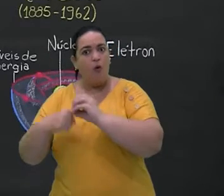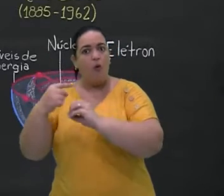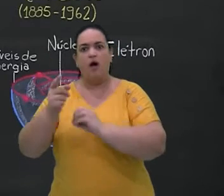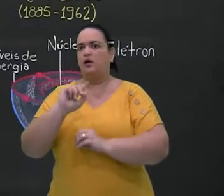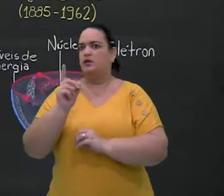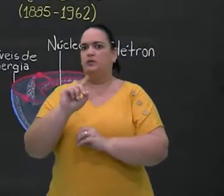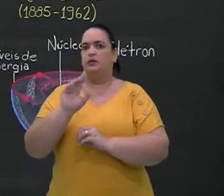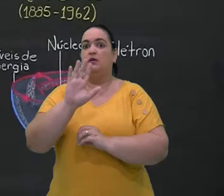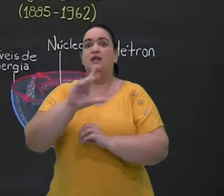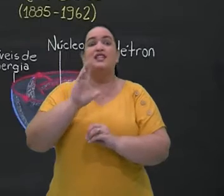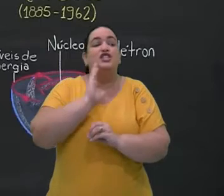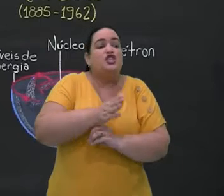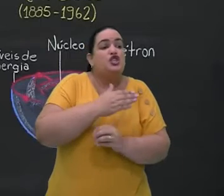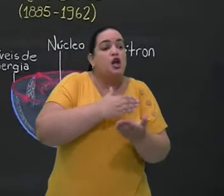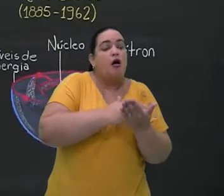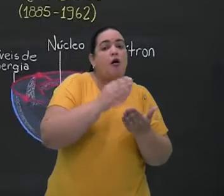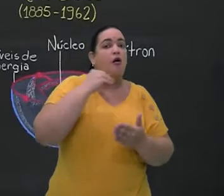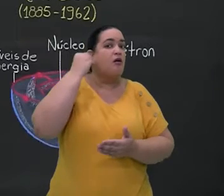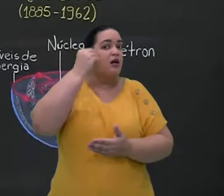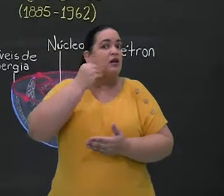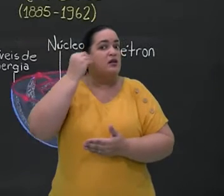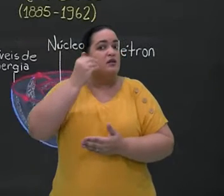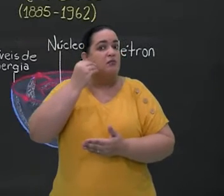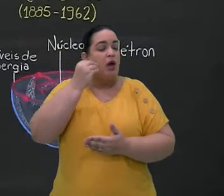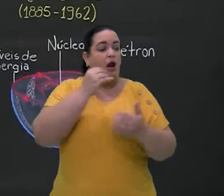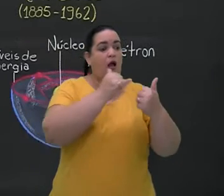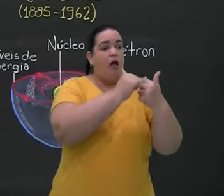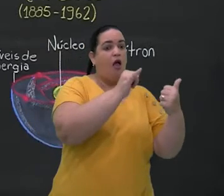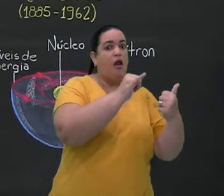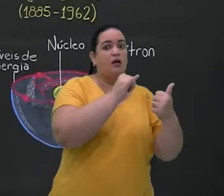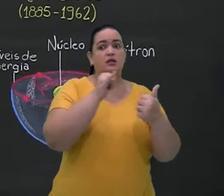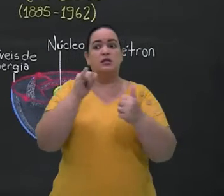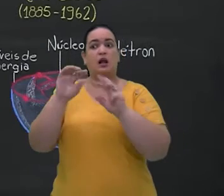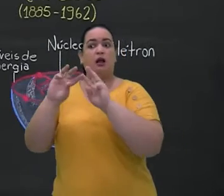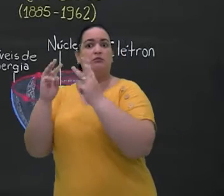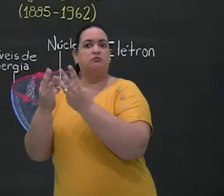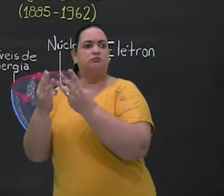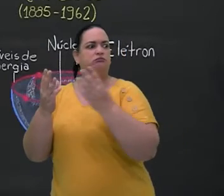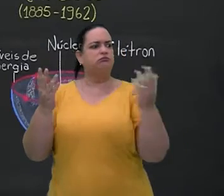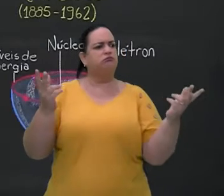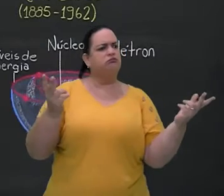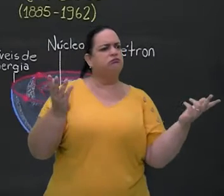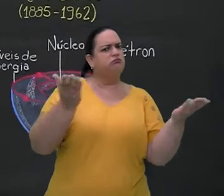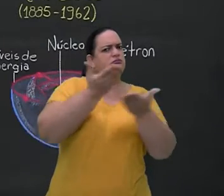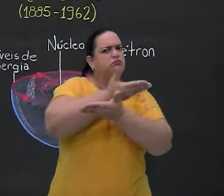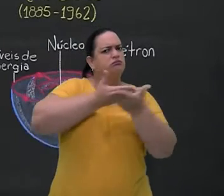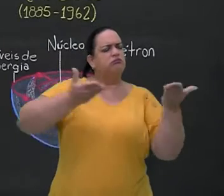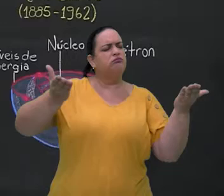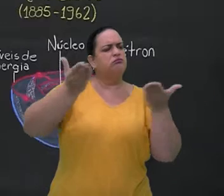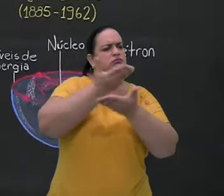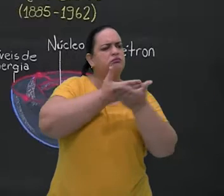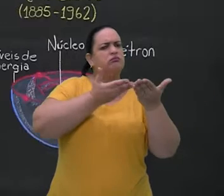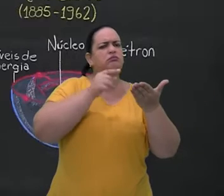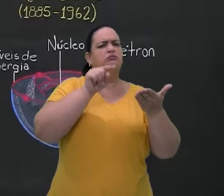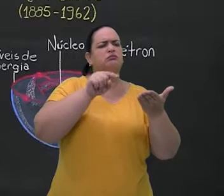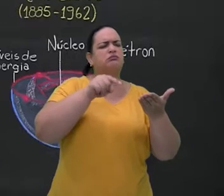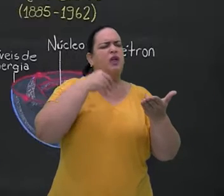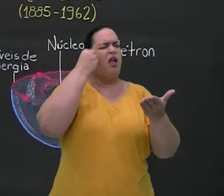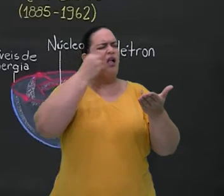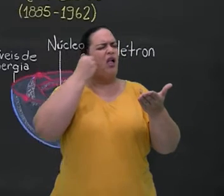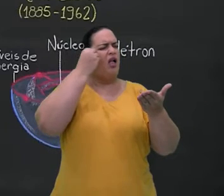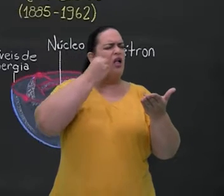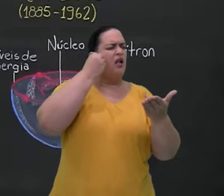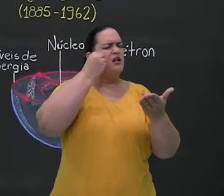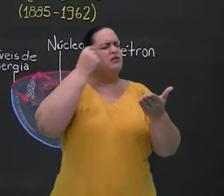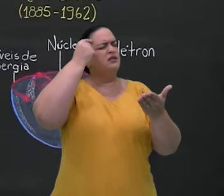estava trabalhando com experimentos entre a relação eletricidade e matéria. E a partir desses